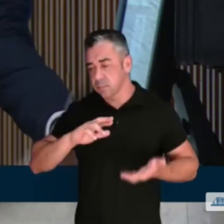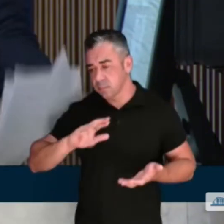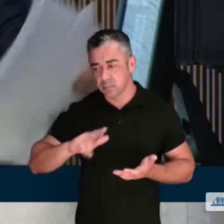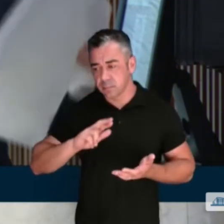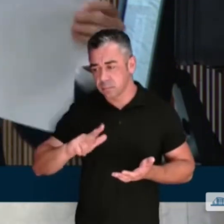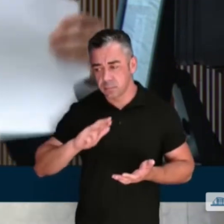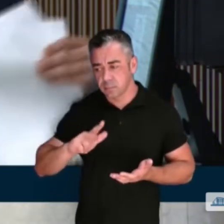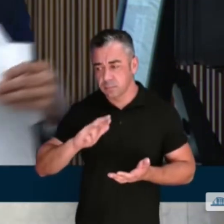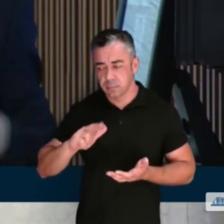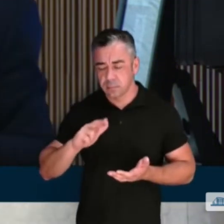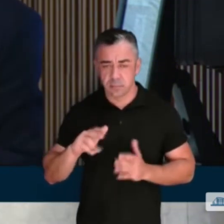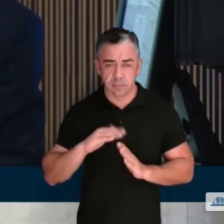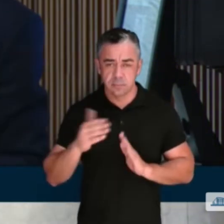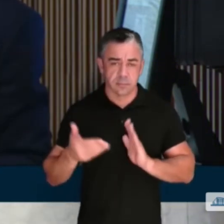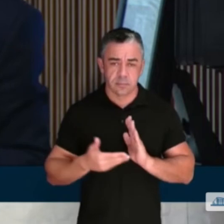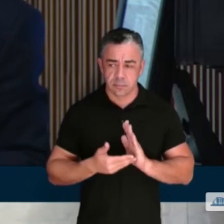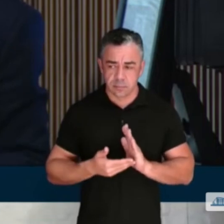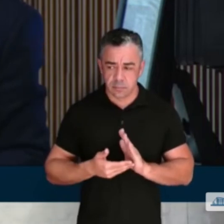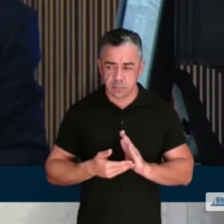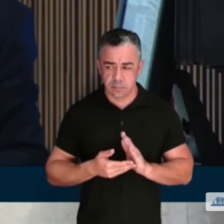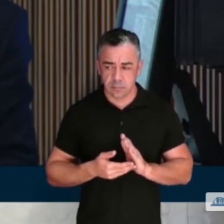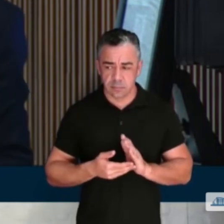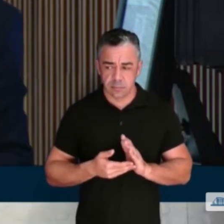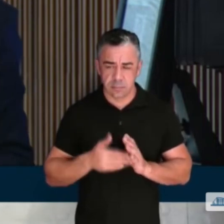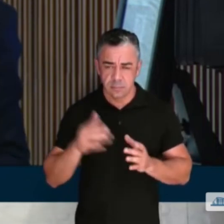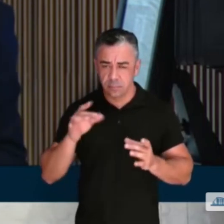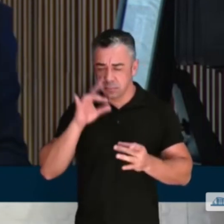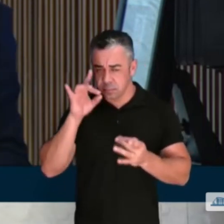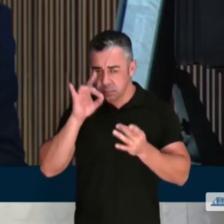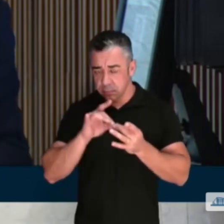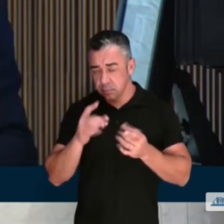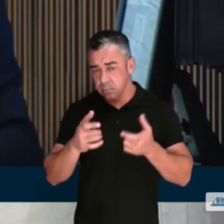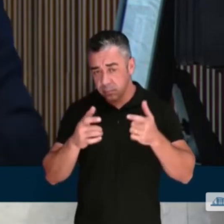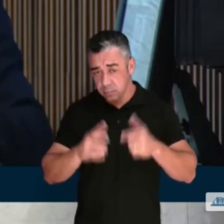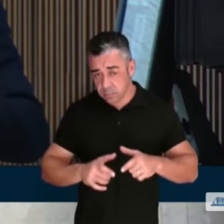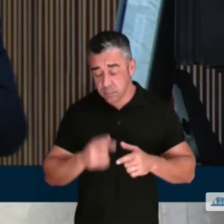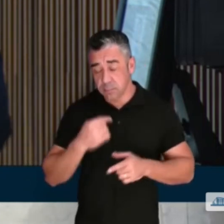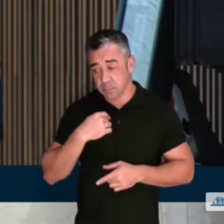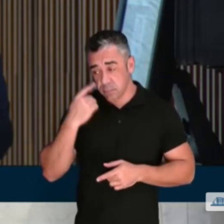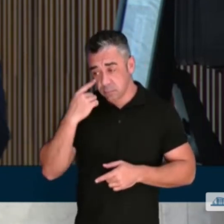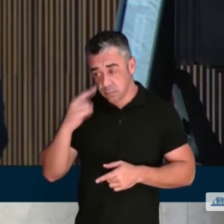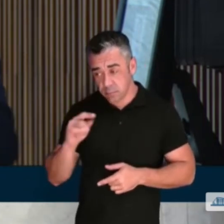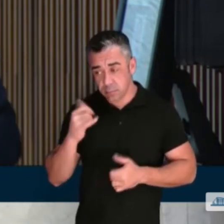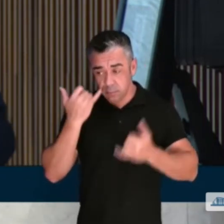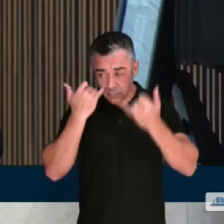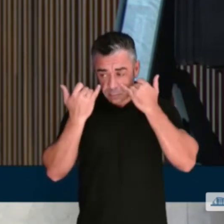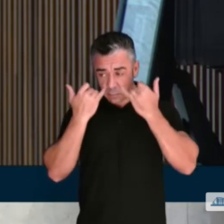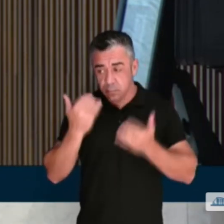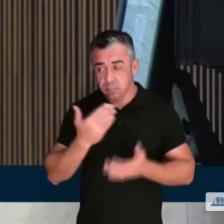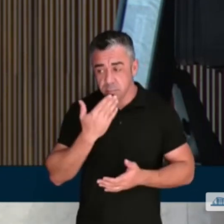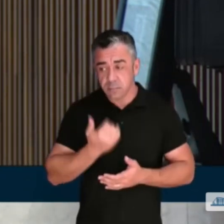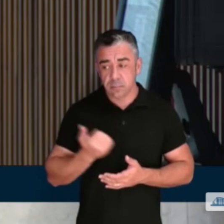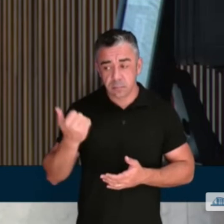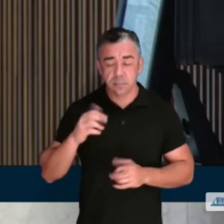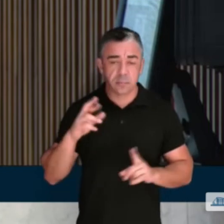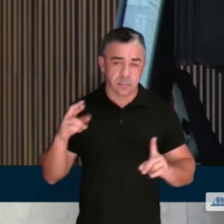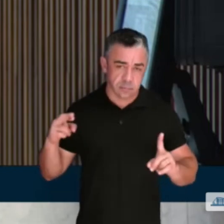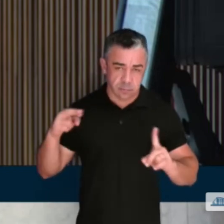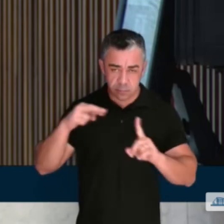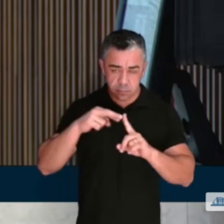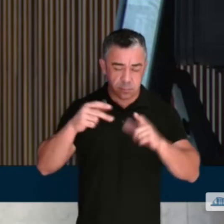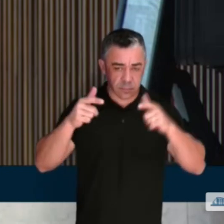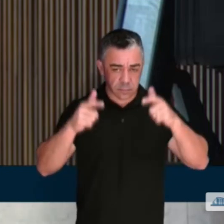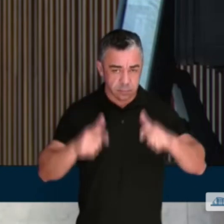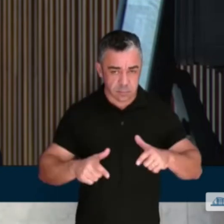são todas com alto poder de precisão quanto às localidades. Eu vou me informar melhor e já referenciar